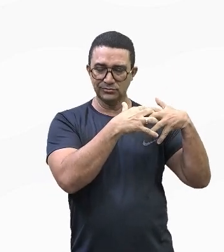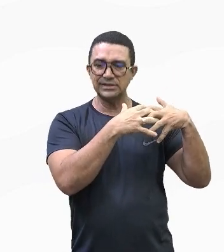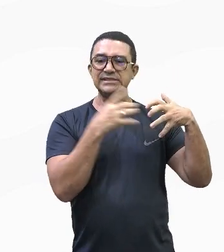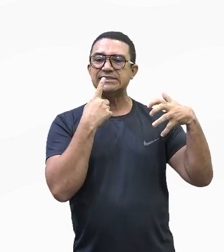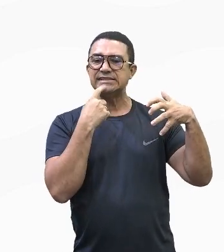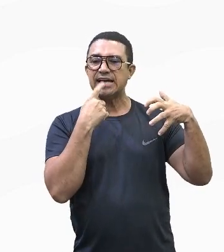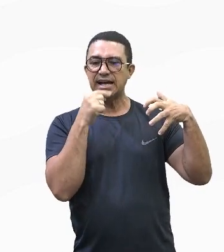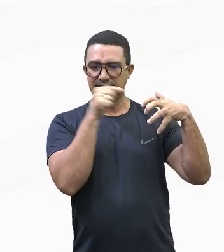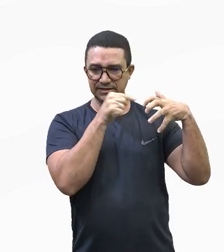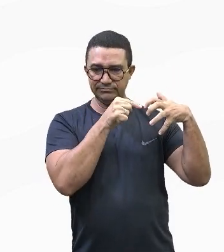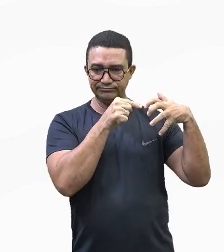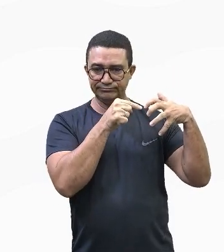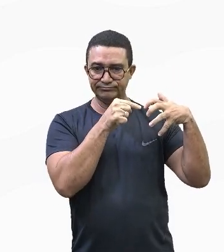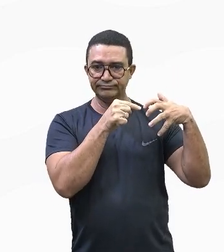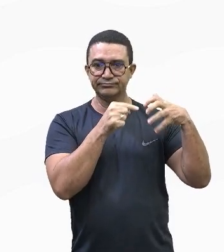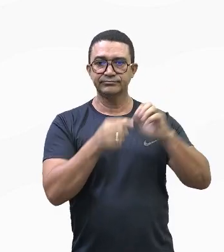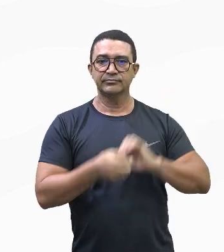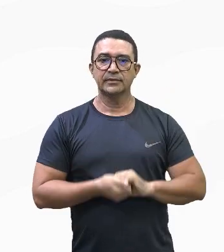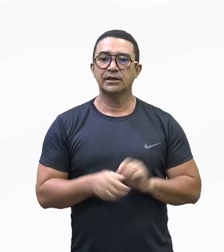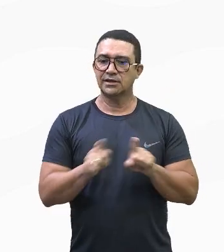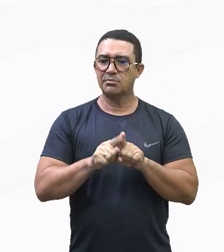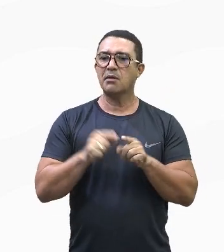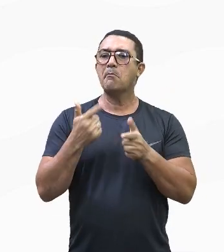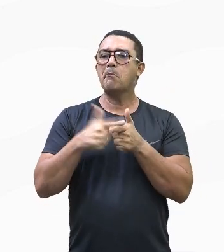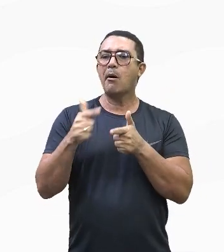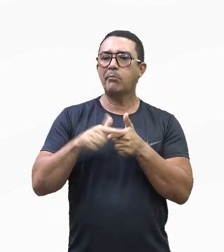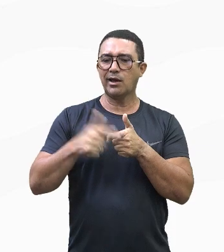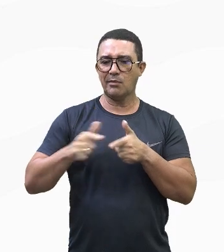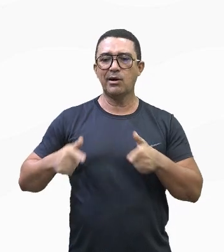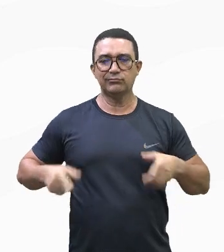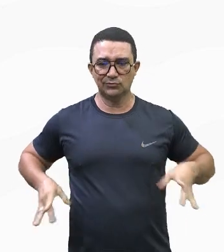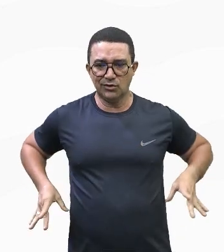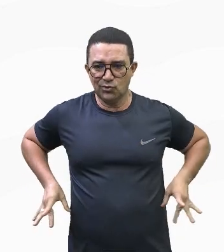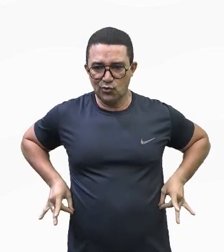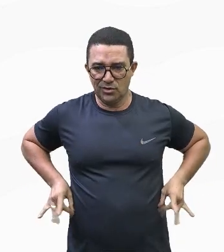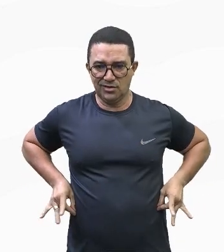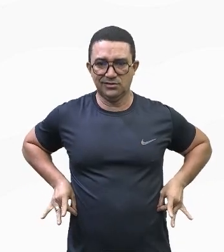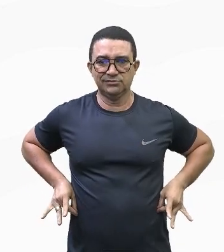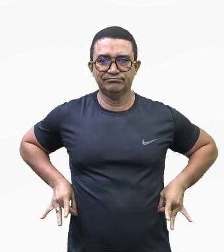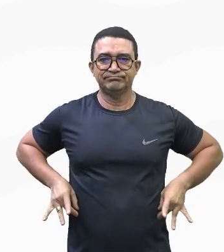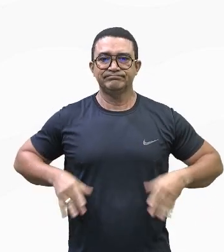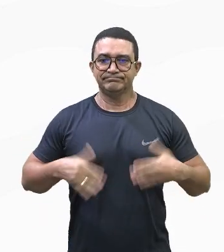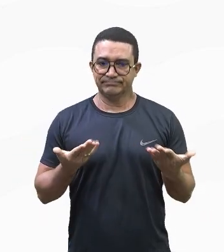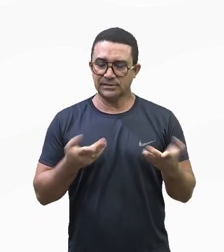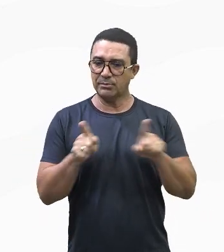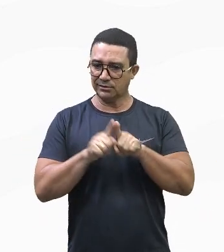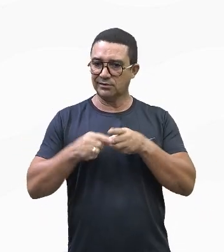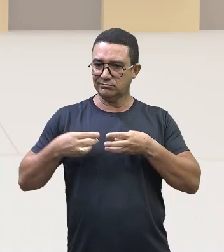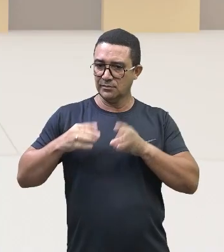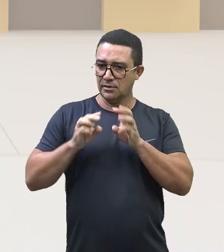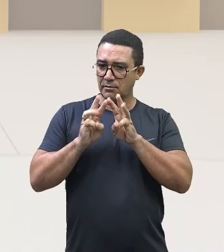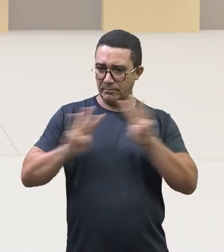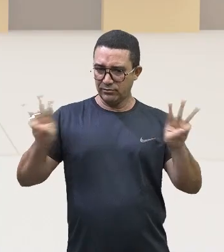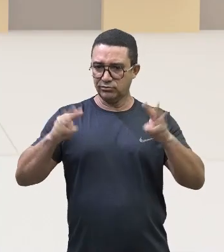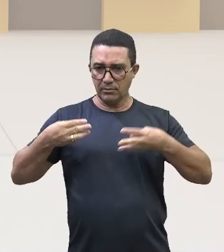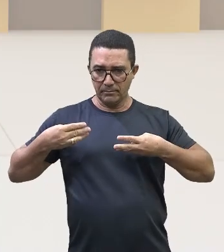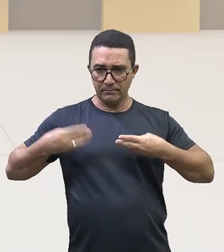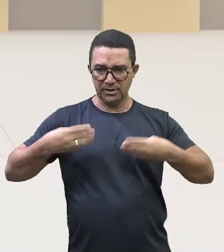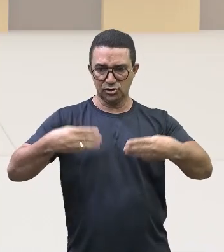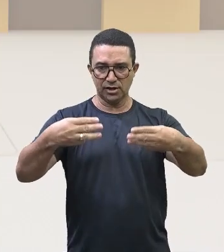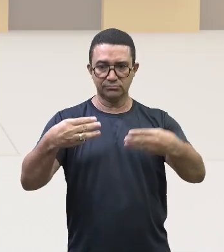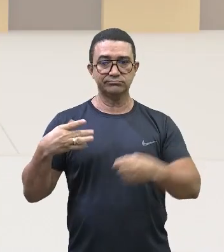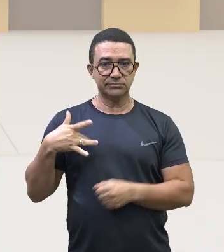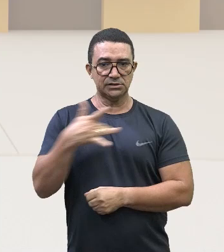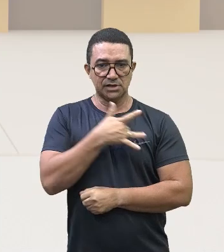renal e cardíaca. E ela é uma doença que também está lá na plataforma do Ministério da Saúde. Vamos ver aí, ó. Vamos lá.